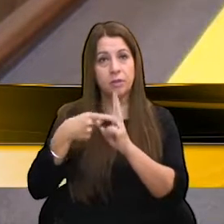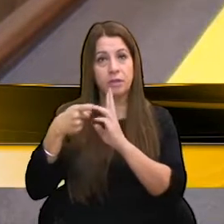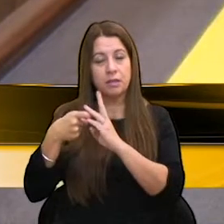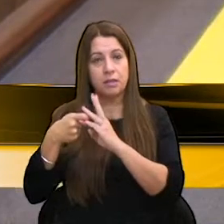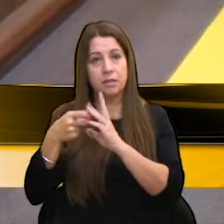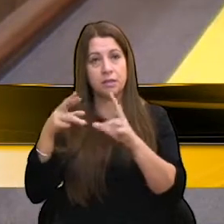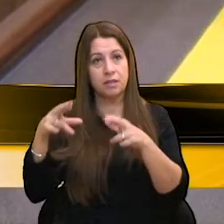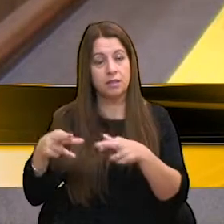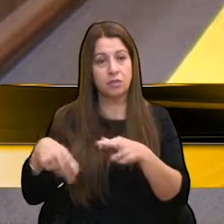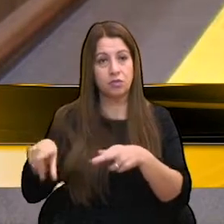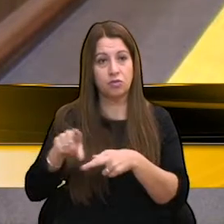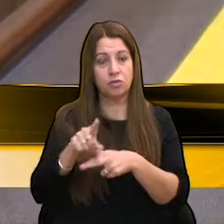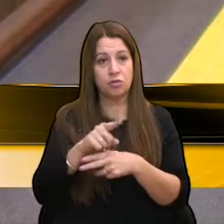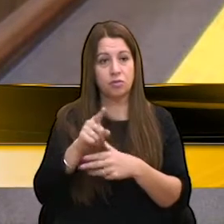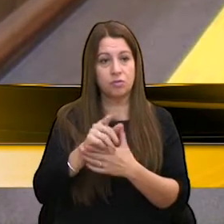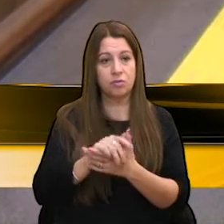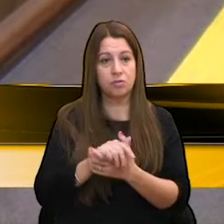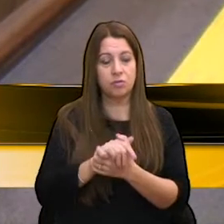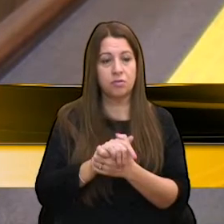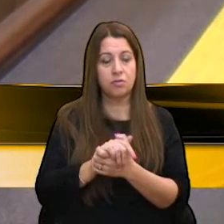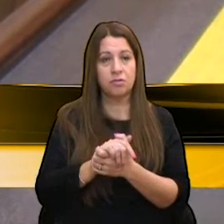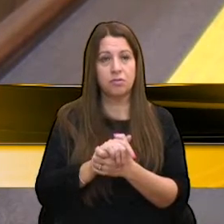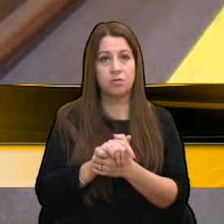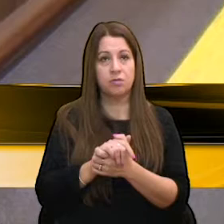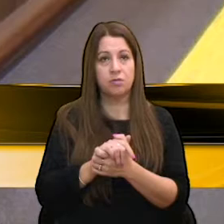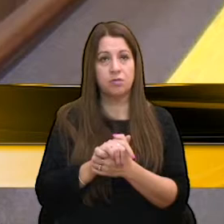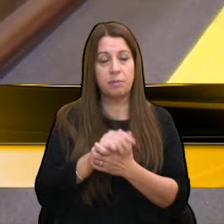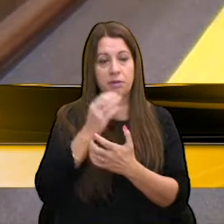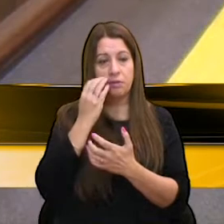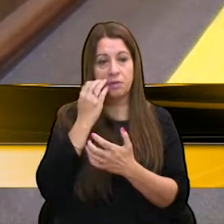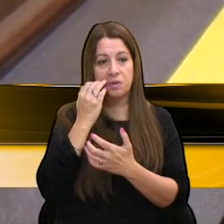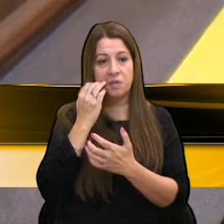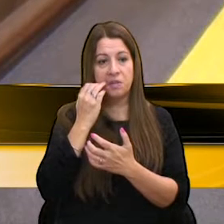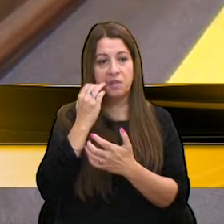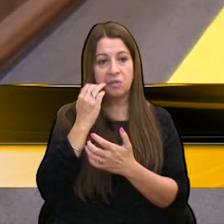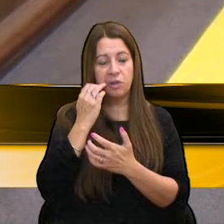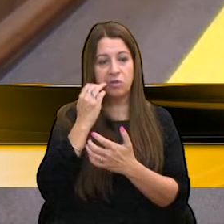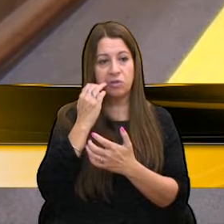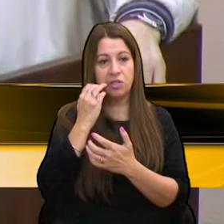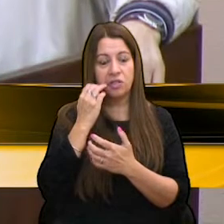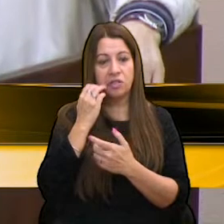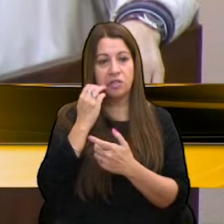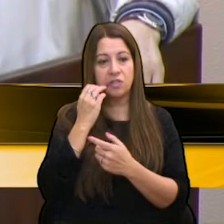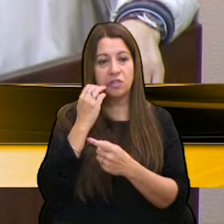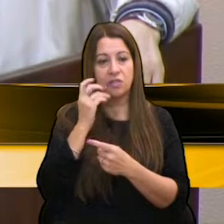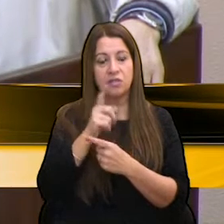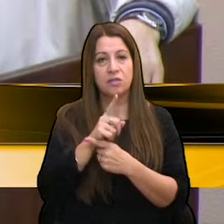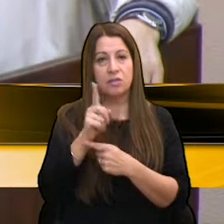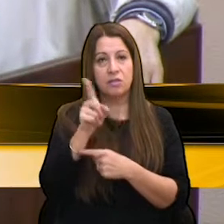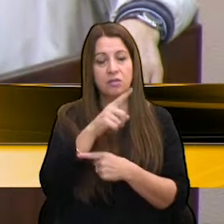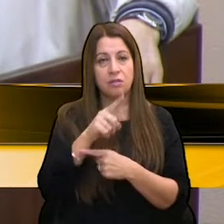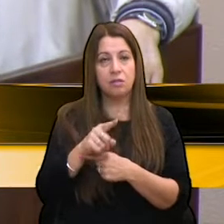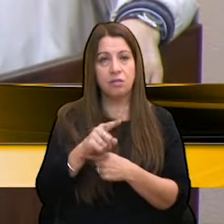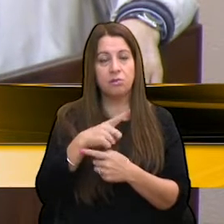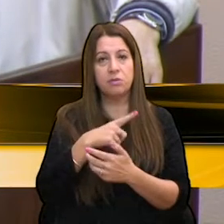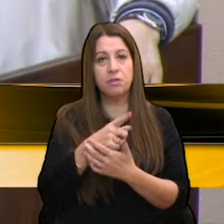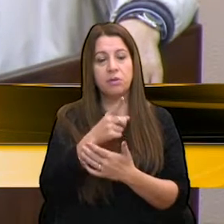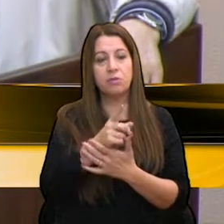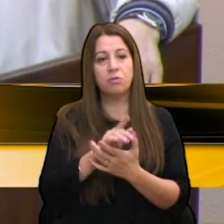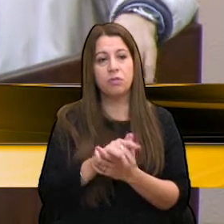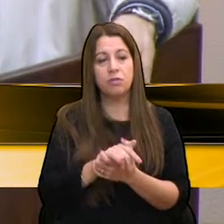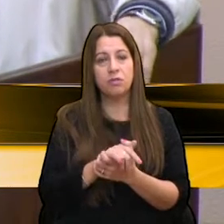região e é humilhante para Caxias. Nós temos um evento programado, se não for cancelado até lá. Enquanto os